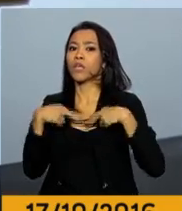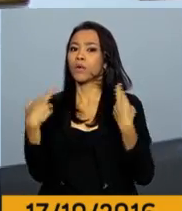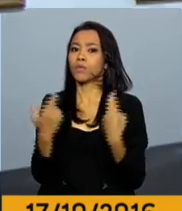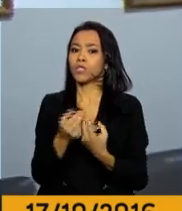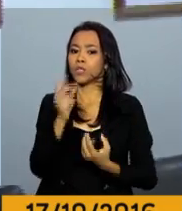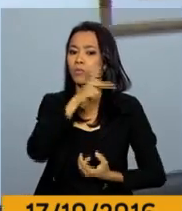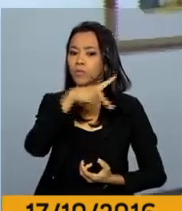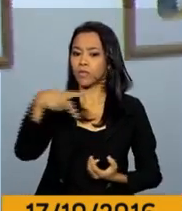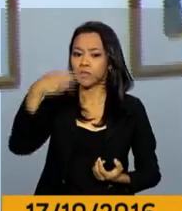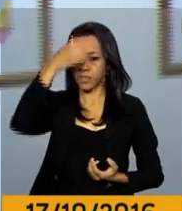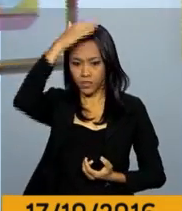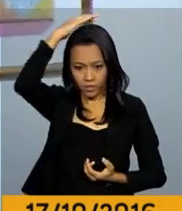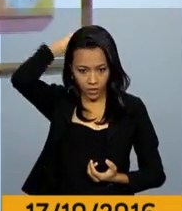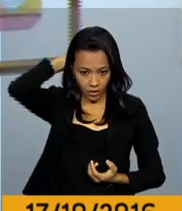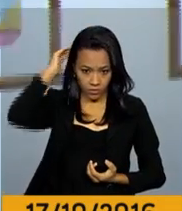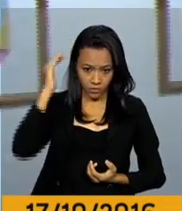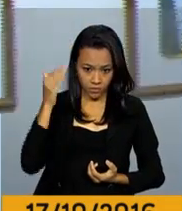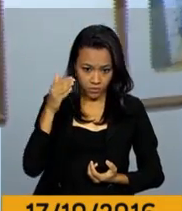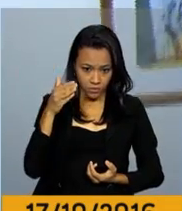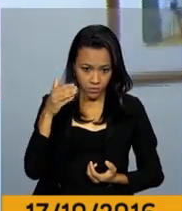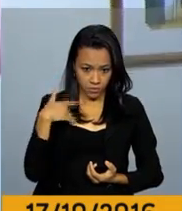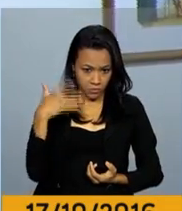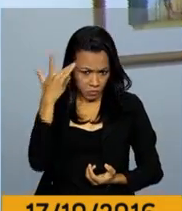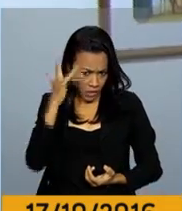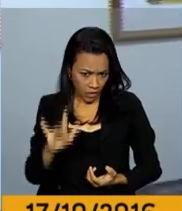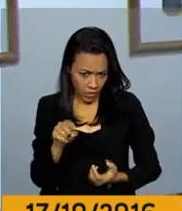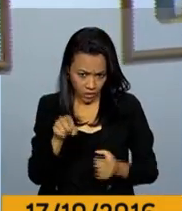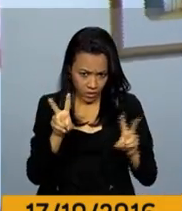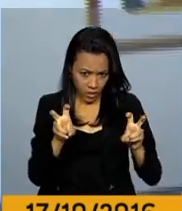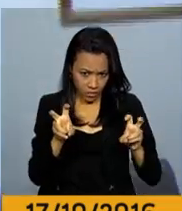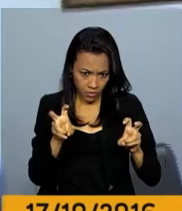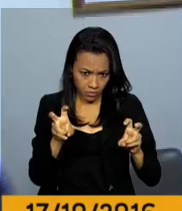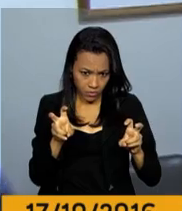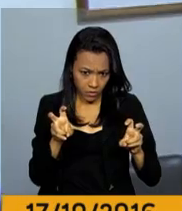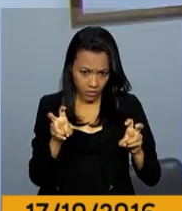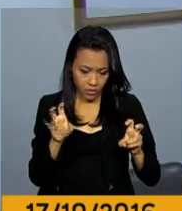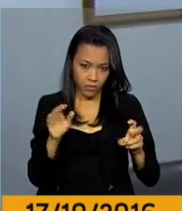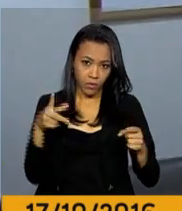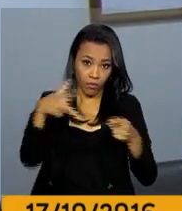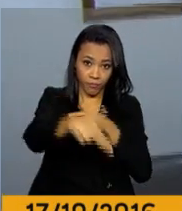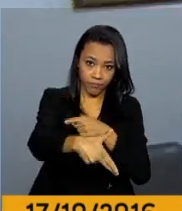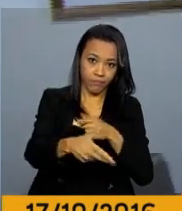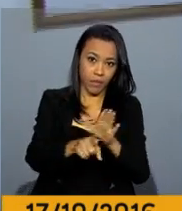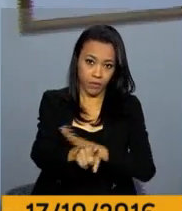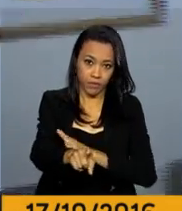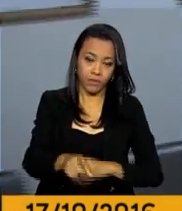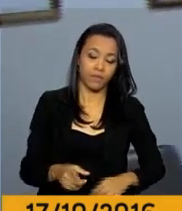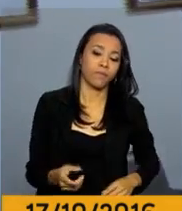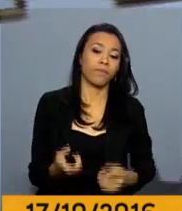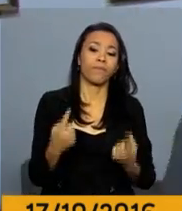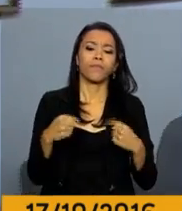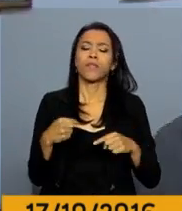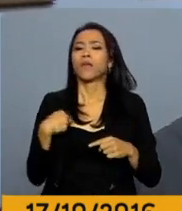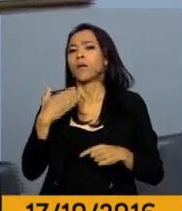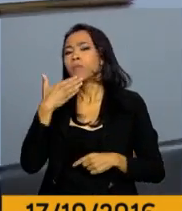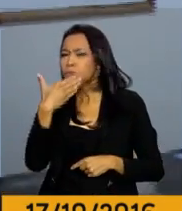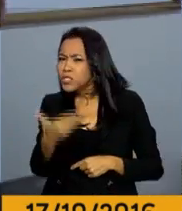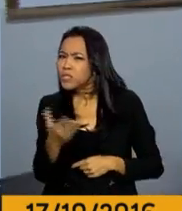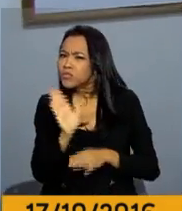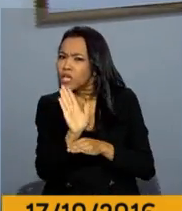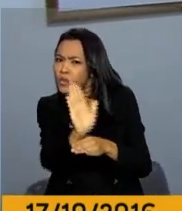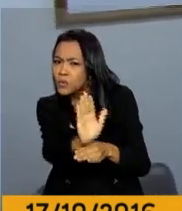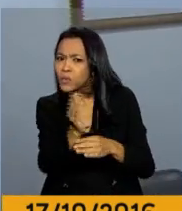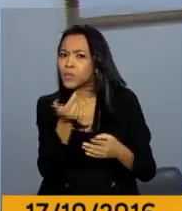disso? Vamos falar primeiro. Querem saber mais disso ou não querem saber mais nada? Não, quero. Queremos o seguinte, foi feito algum pedido de ajuda